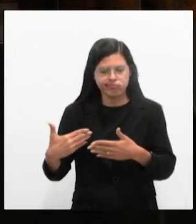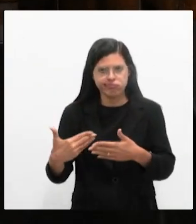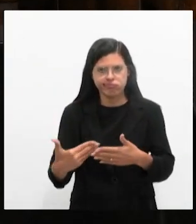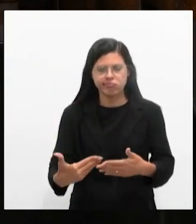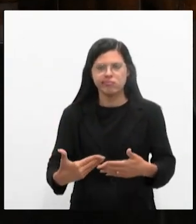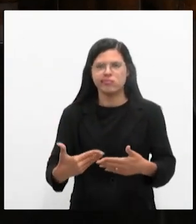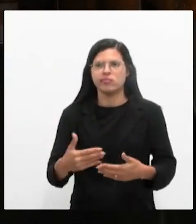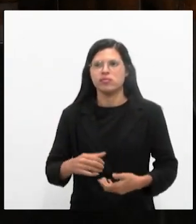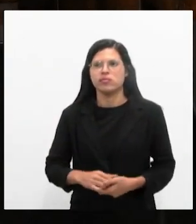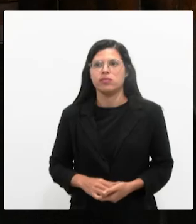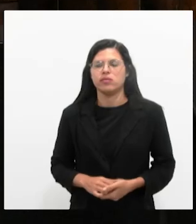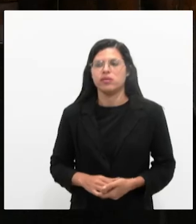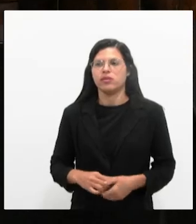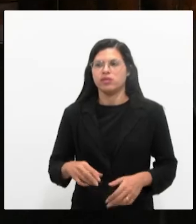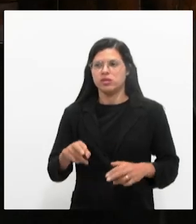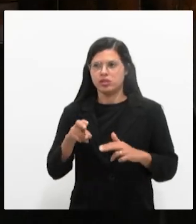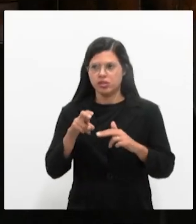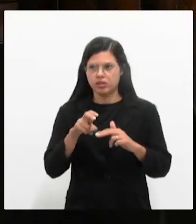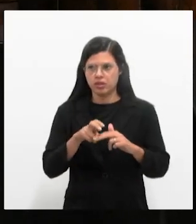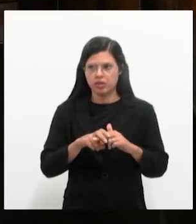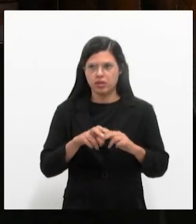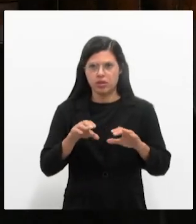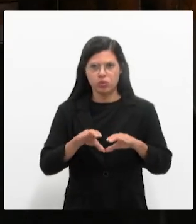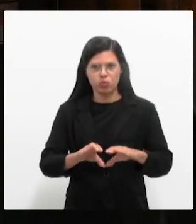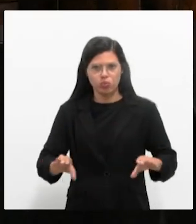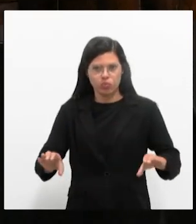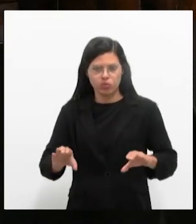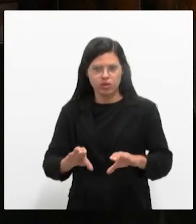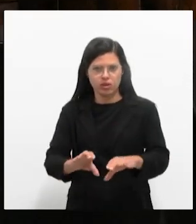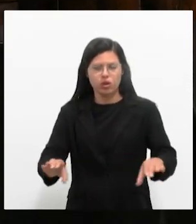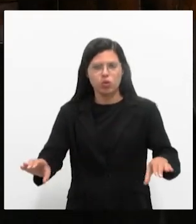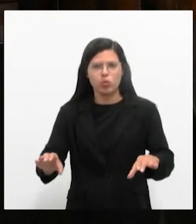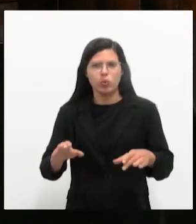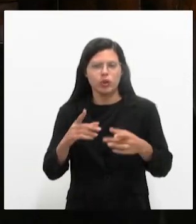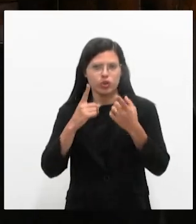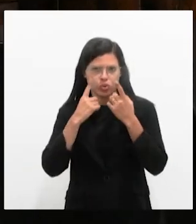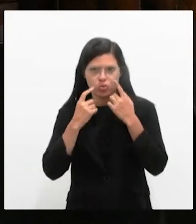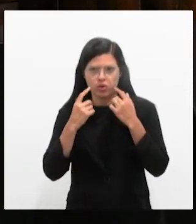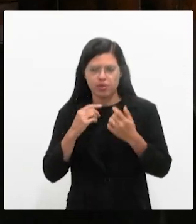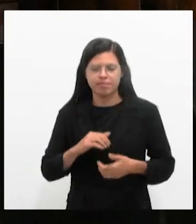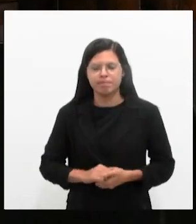de sentar no trilho e chorar.